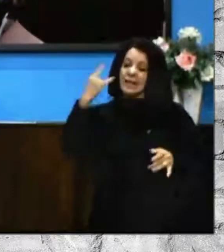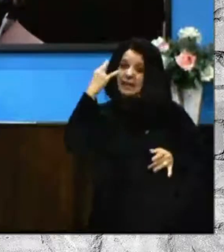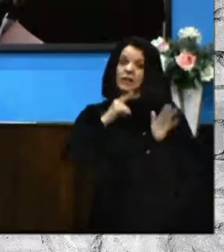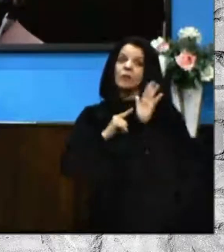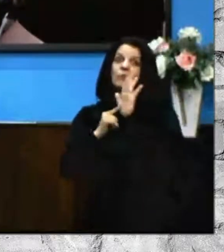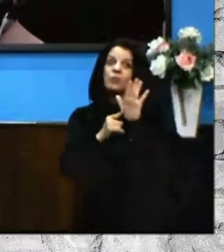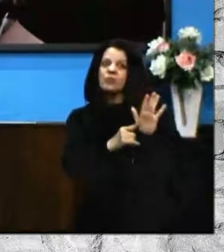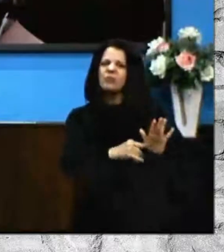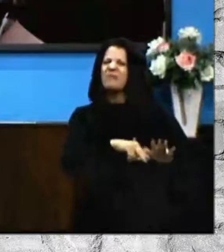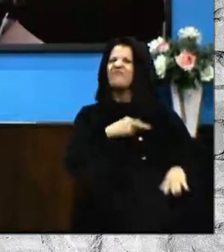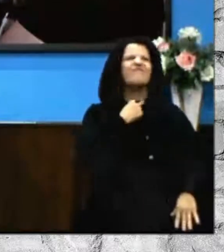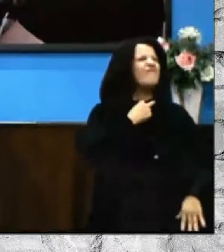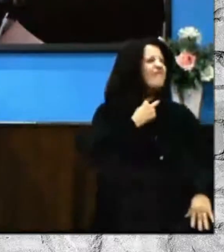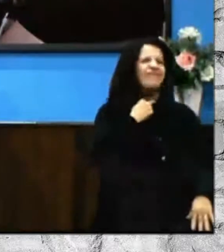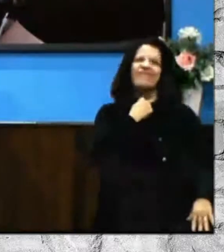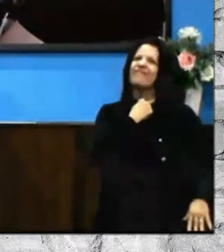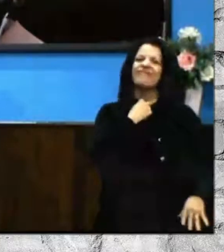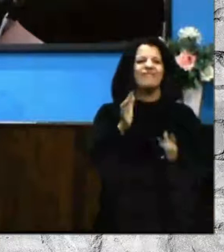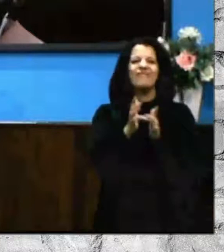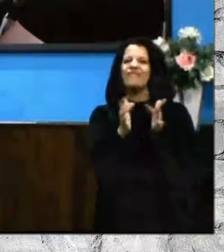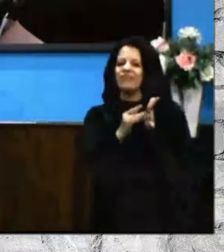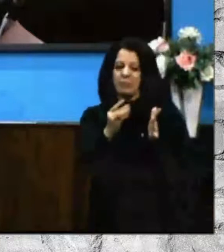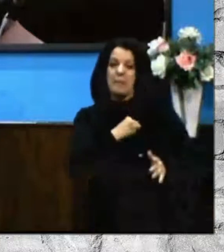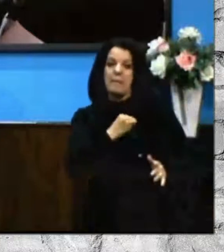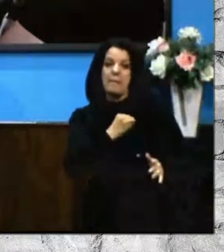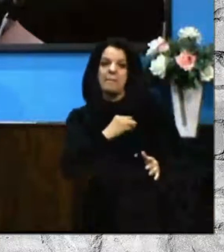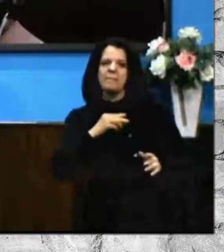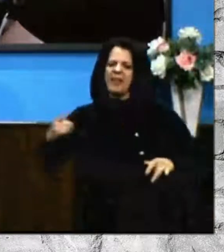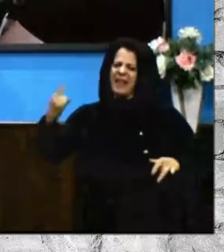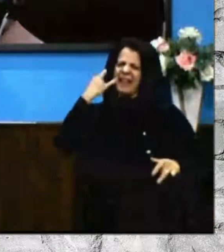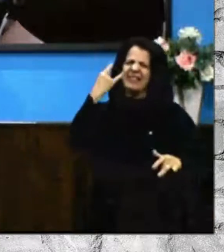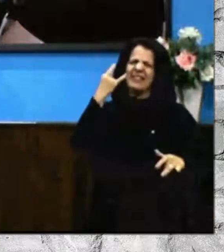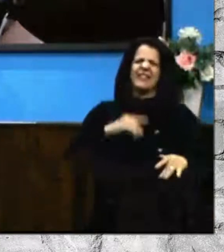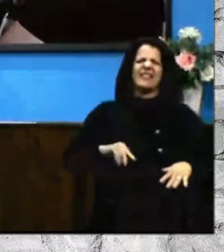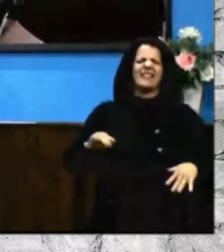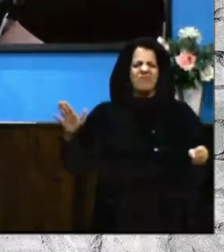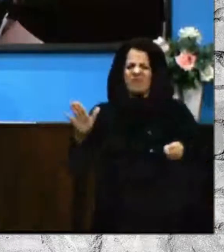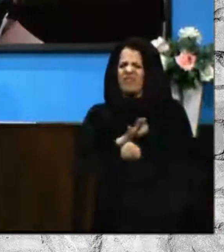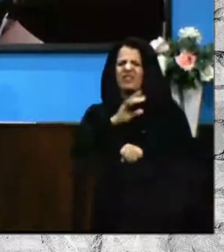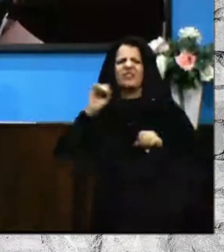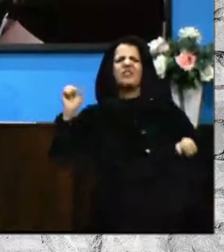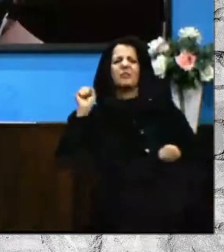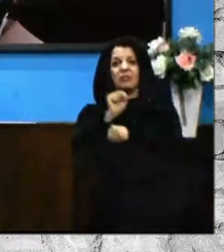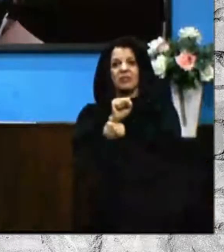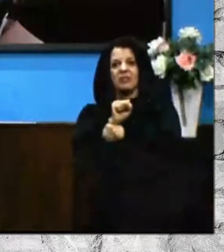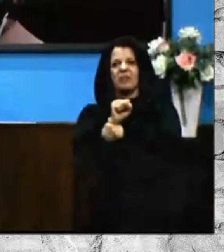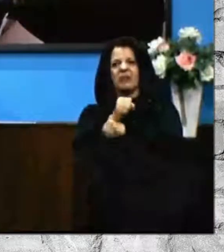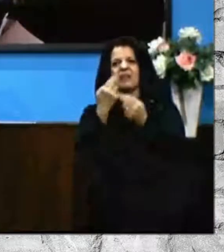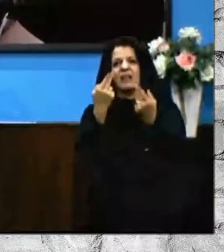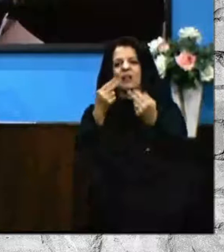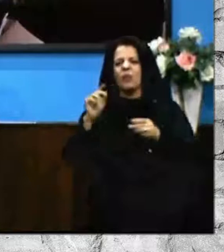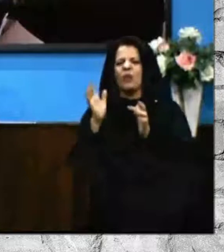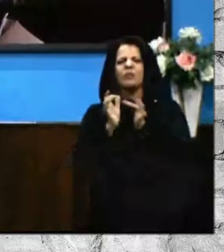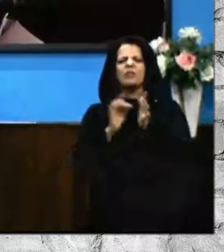a impossibilidade de Jesus pecar. A tentação de Jesus e sua vitória encheu-nos de esperança, pois assim como ele